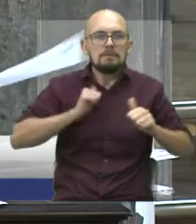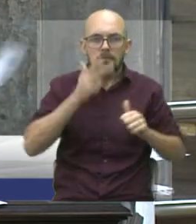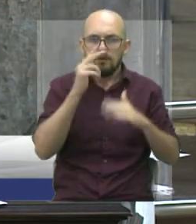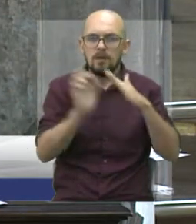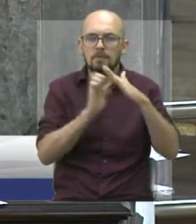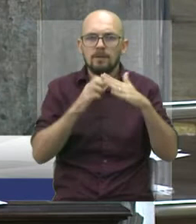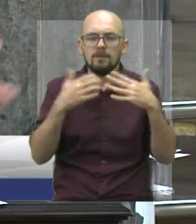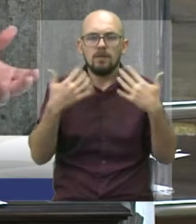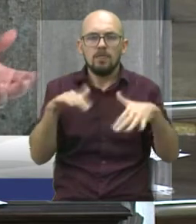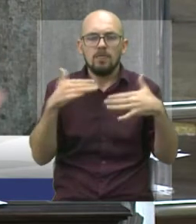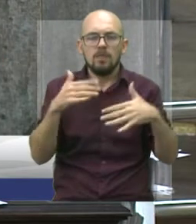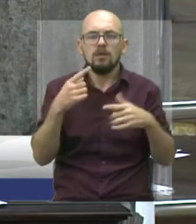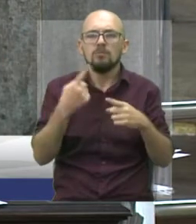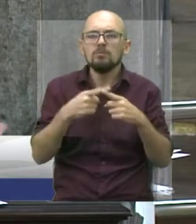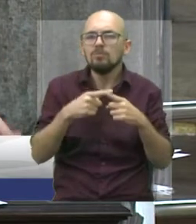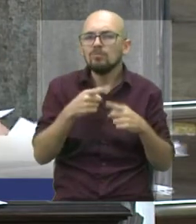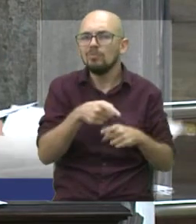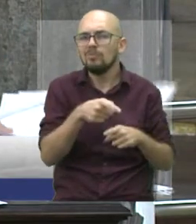Não dá para entender.